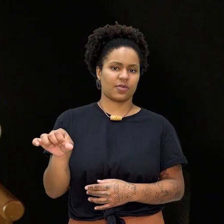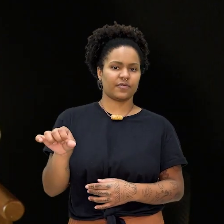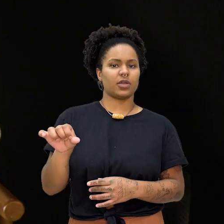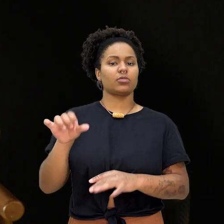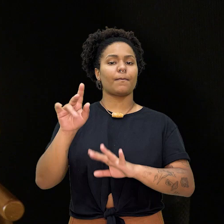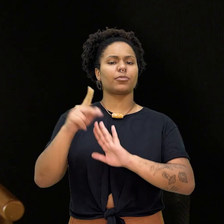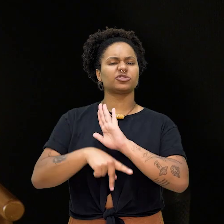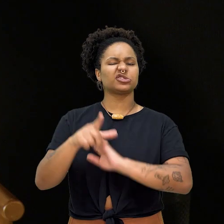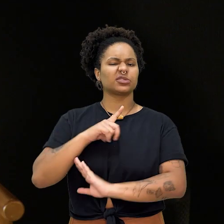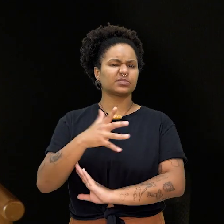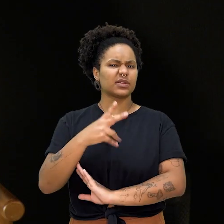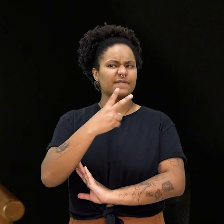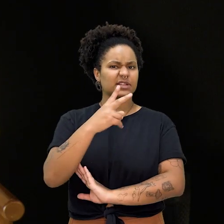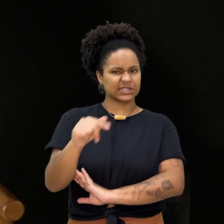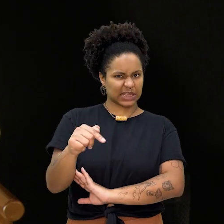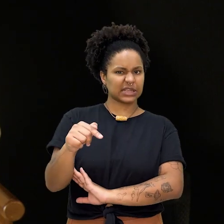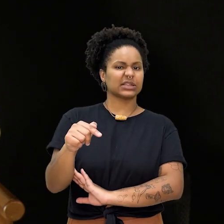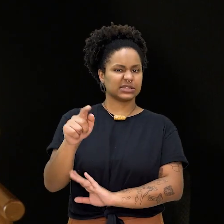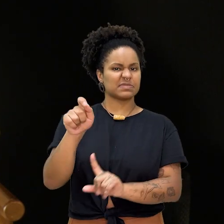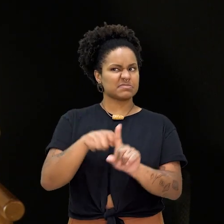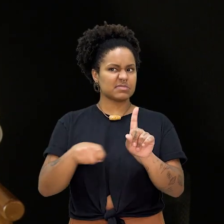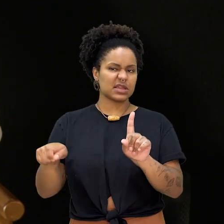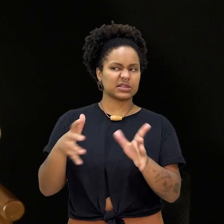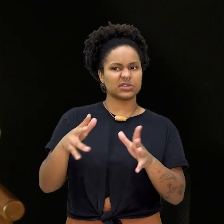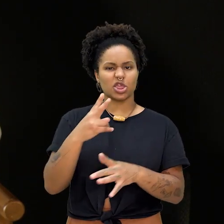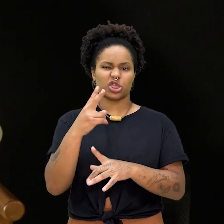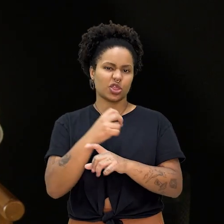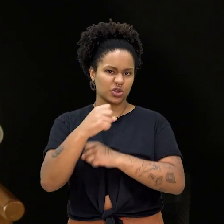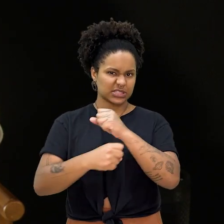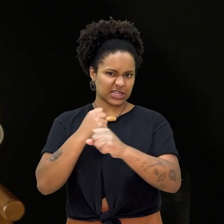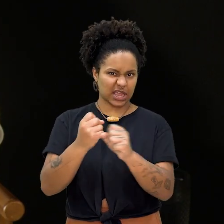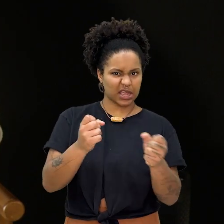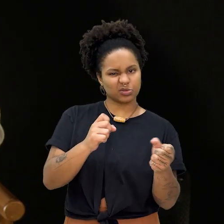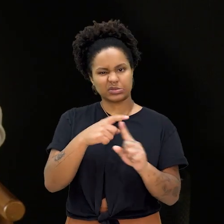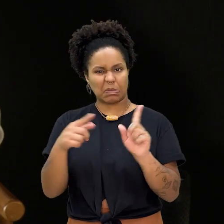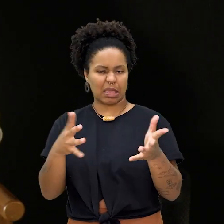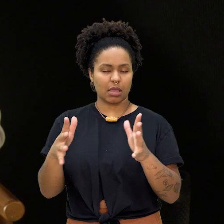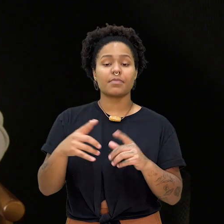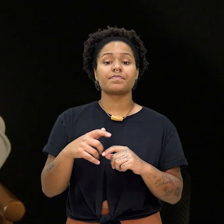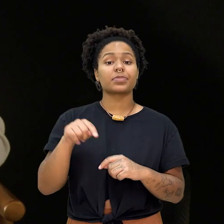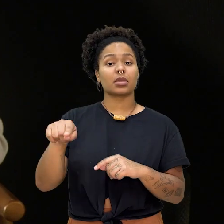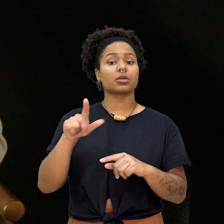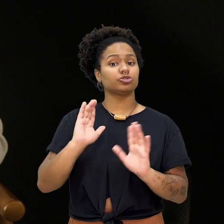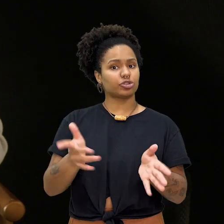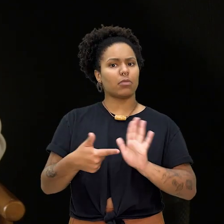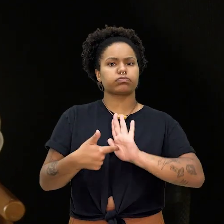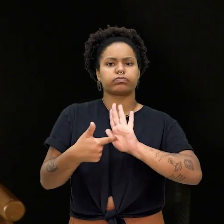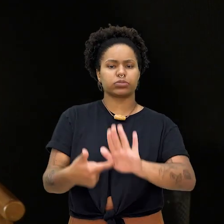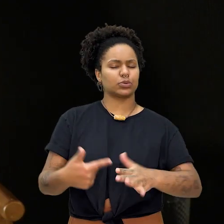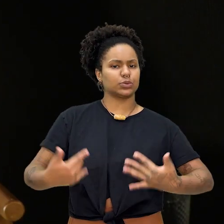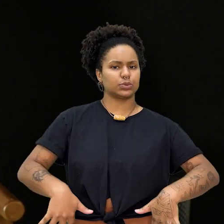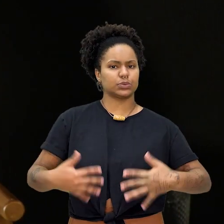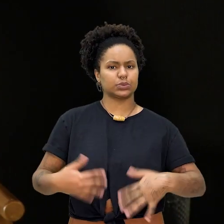programa tinha 27 meses, 2 anos e pouco, e já tinha trazido muitas